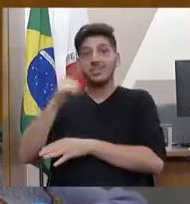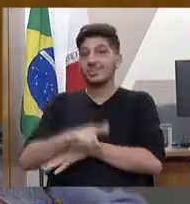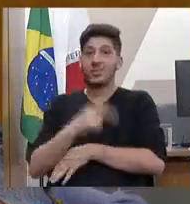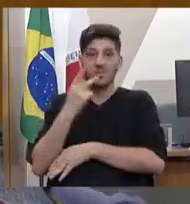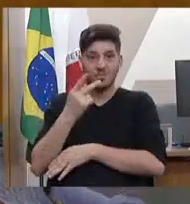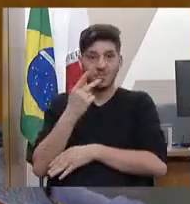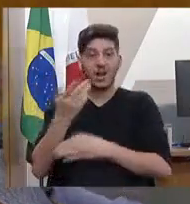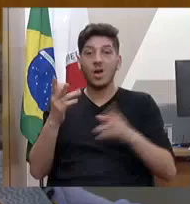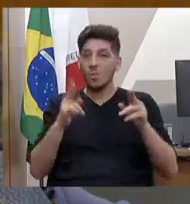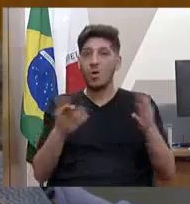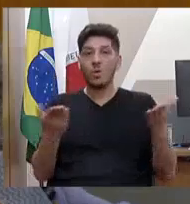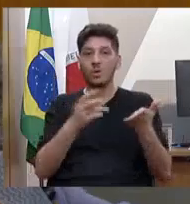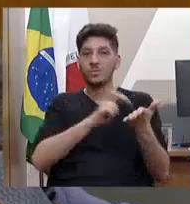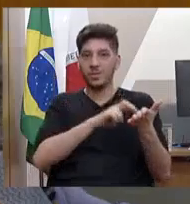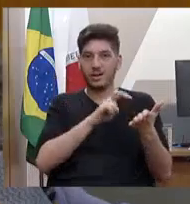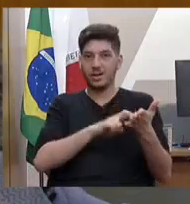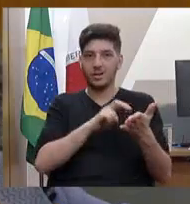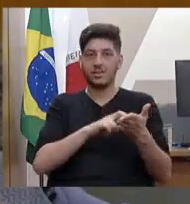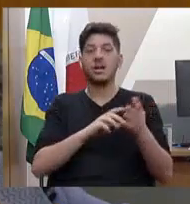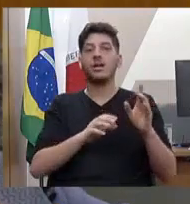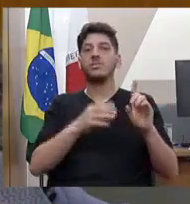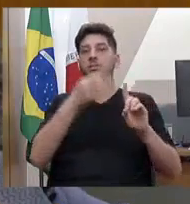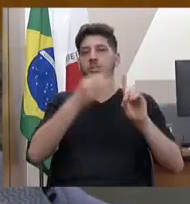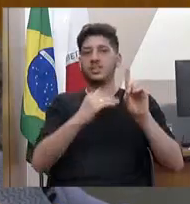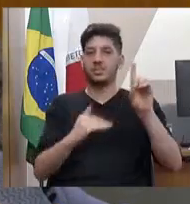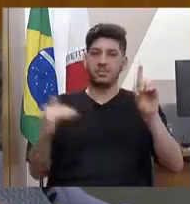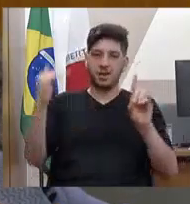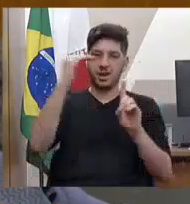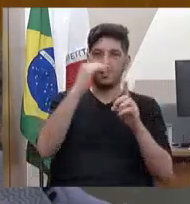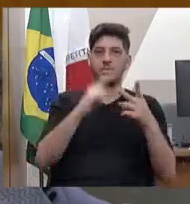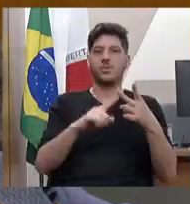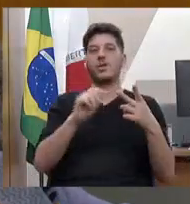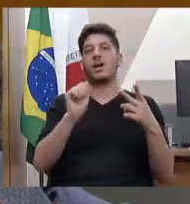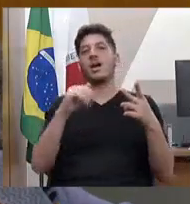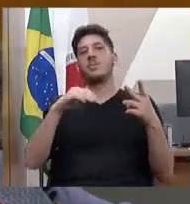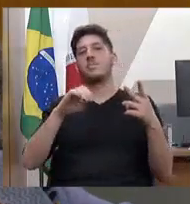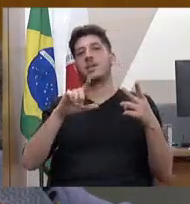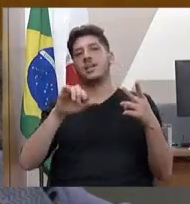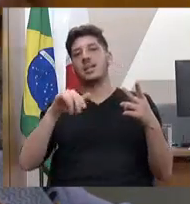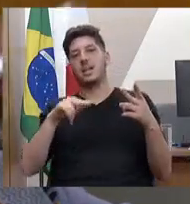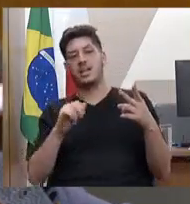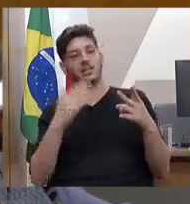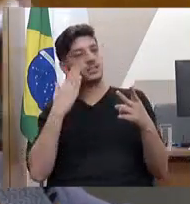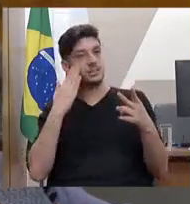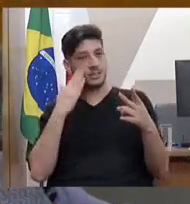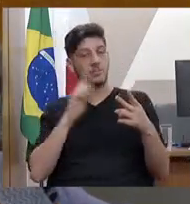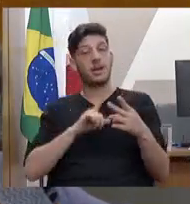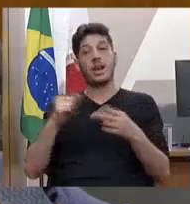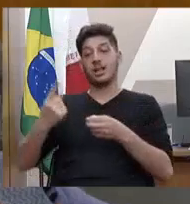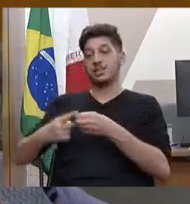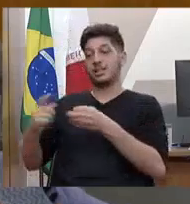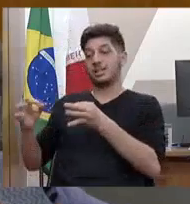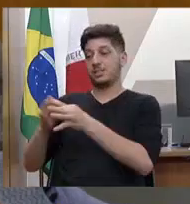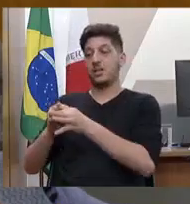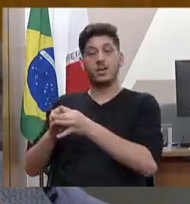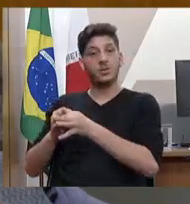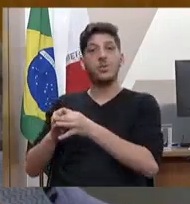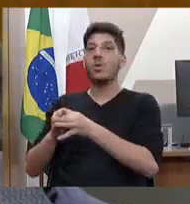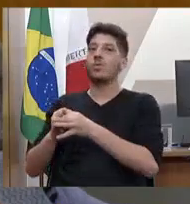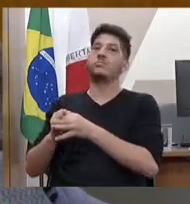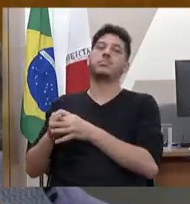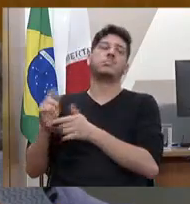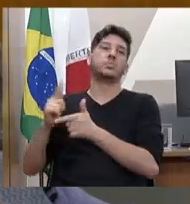mais cedo e é por Desembargador Dr ermelina sabe disso e outros Olha lá no interior a coisa é mais